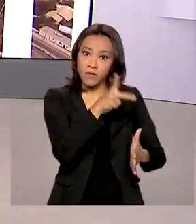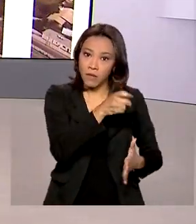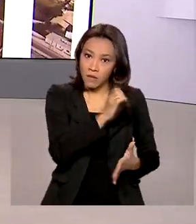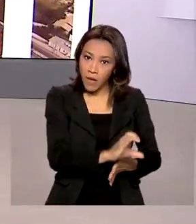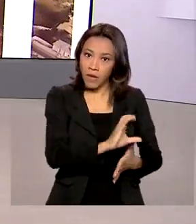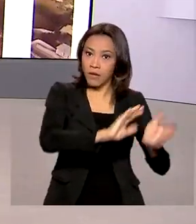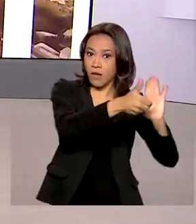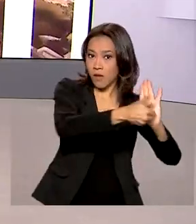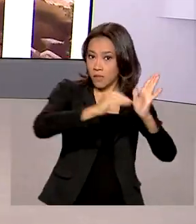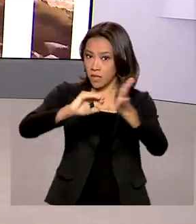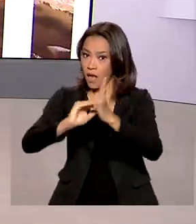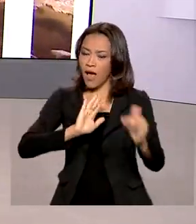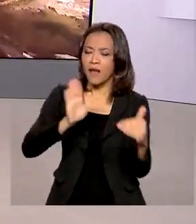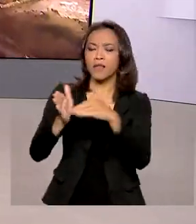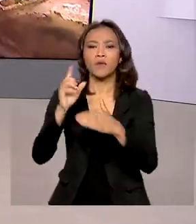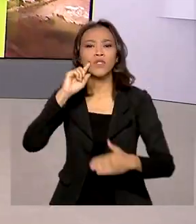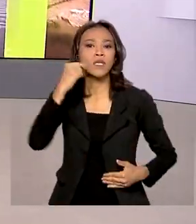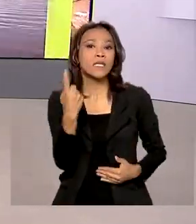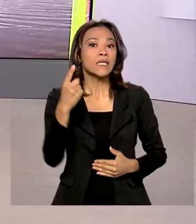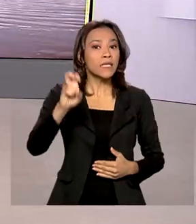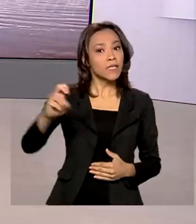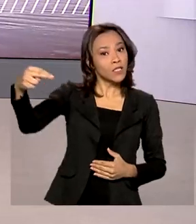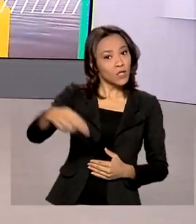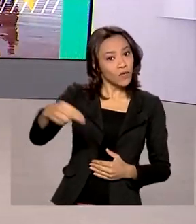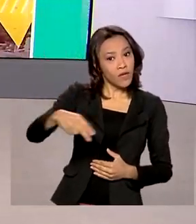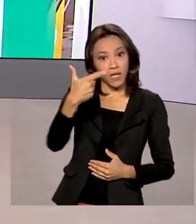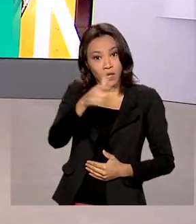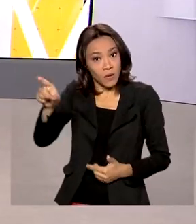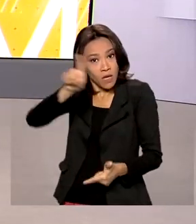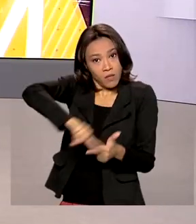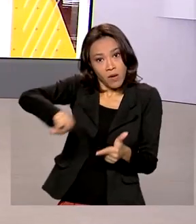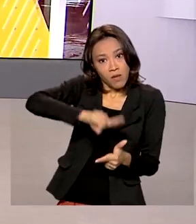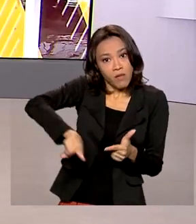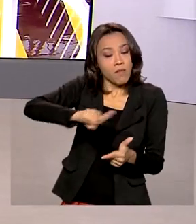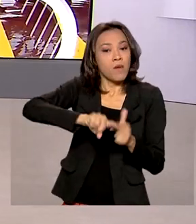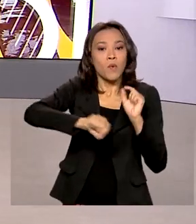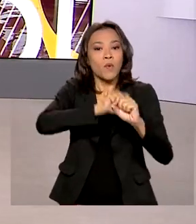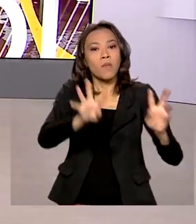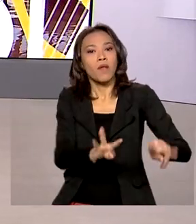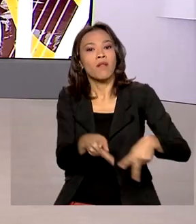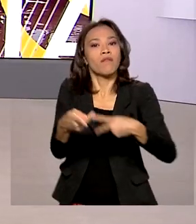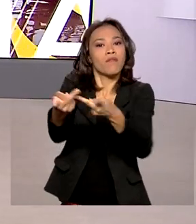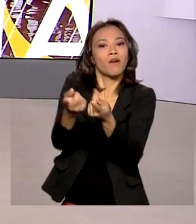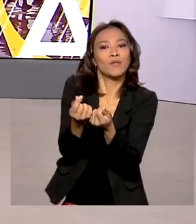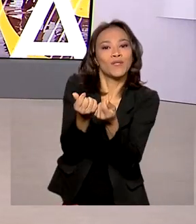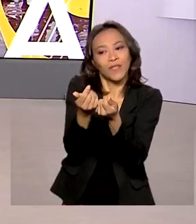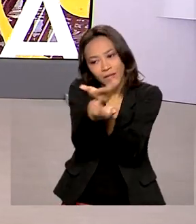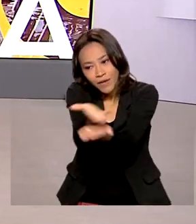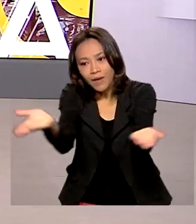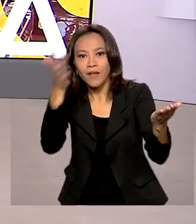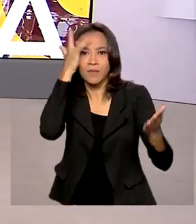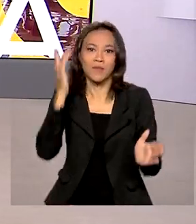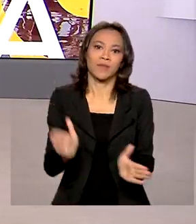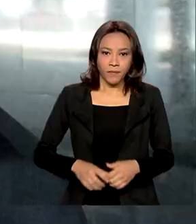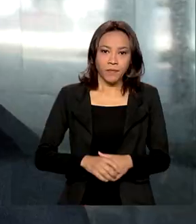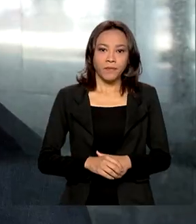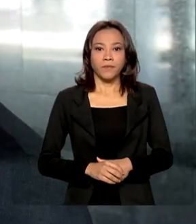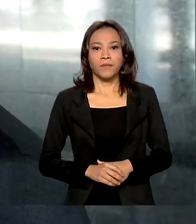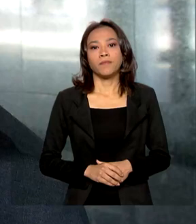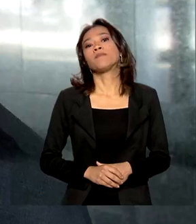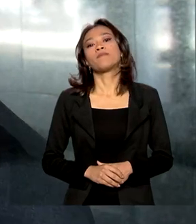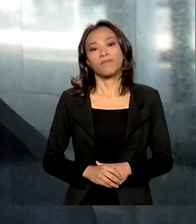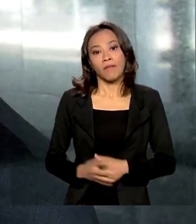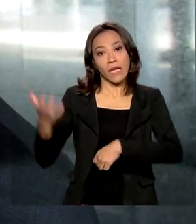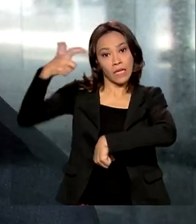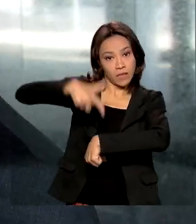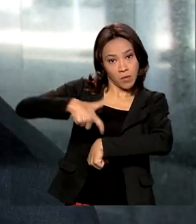no Senado até 15 de novembro para que não haja dificuldade para levar os recursos até a população carente.